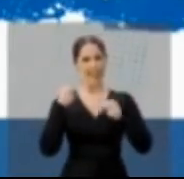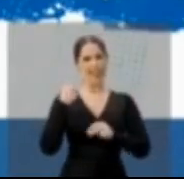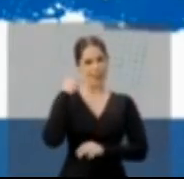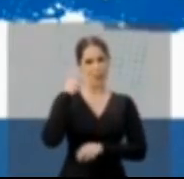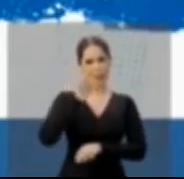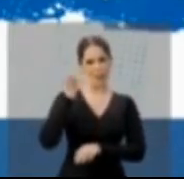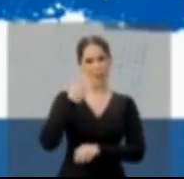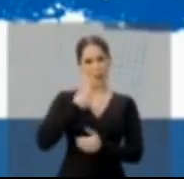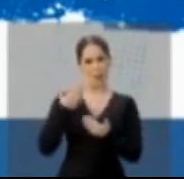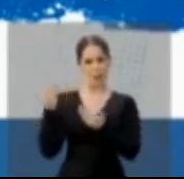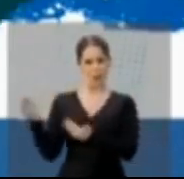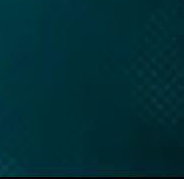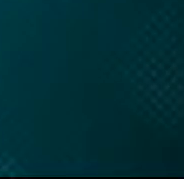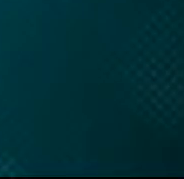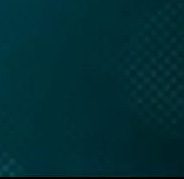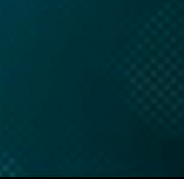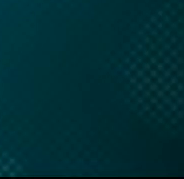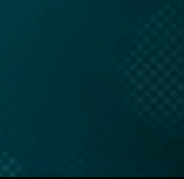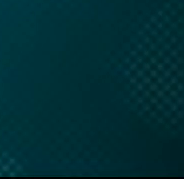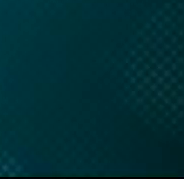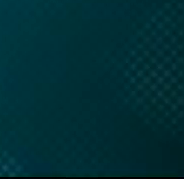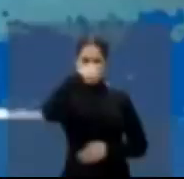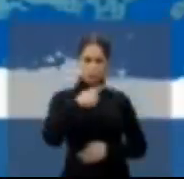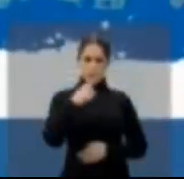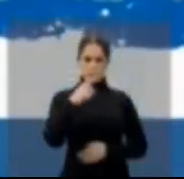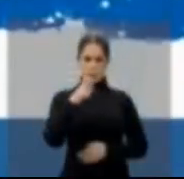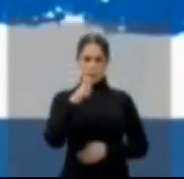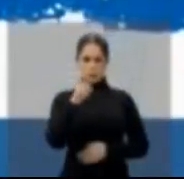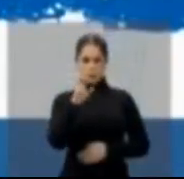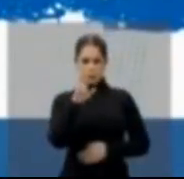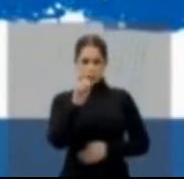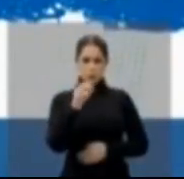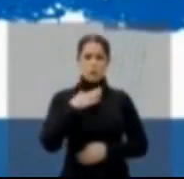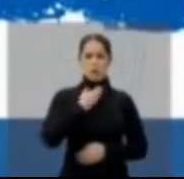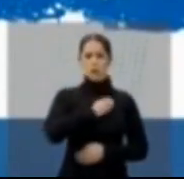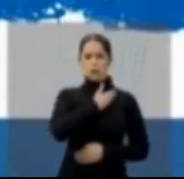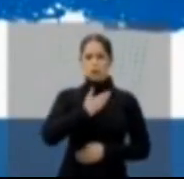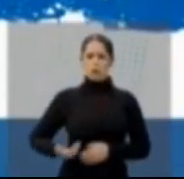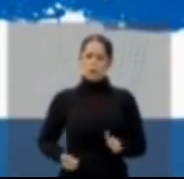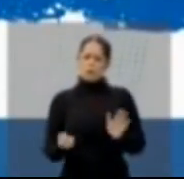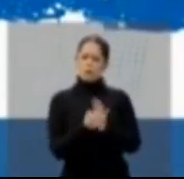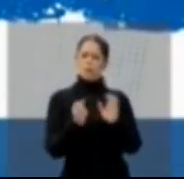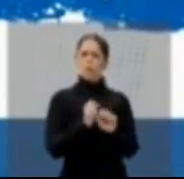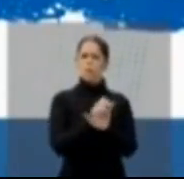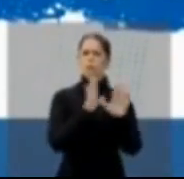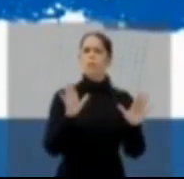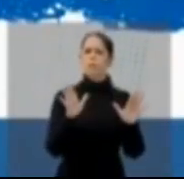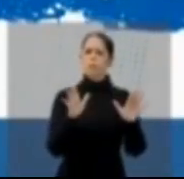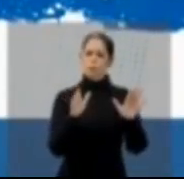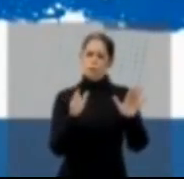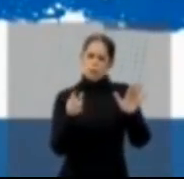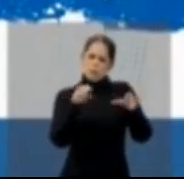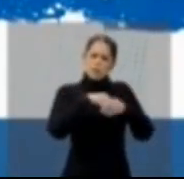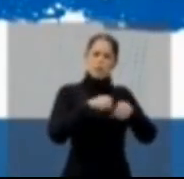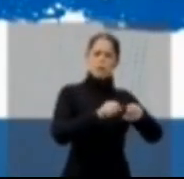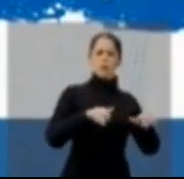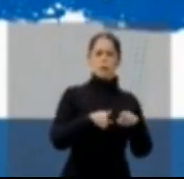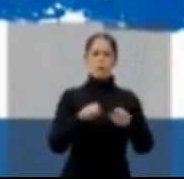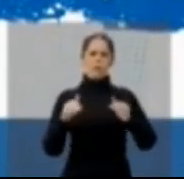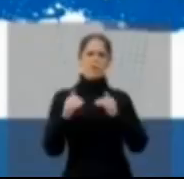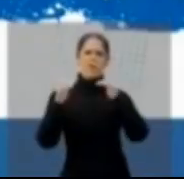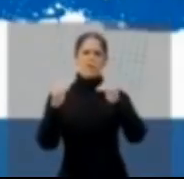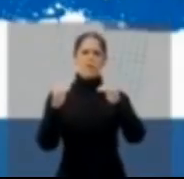federal 4544. Sou Pedro Westphalen, minha vida pública marcada pela transparência do Parlamento e do